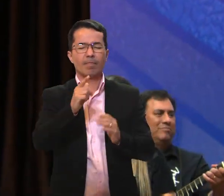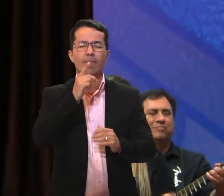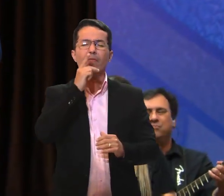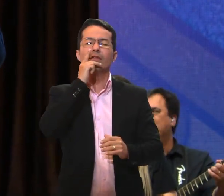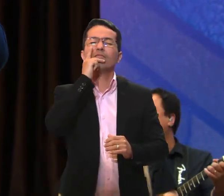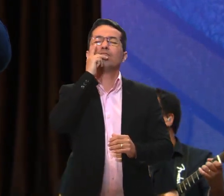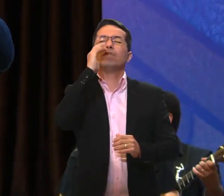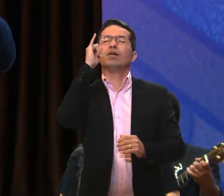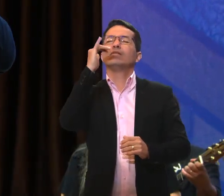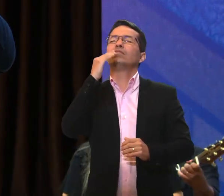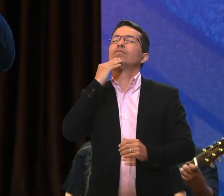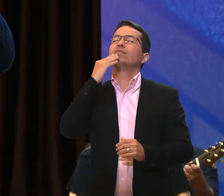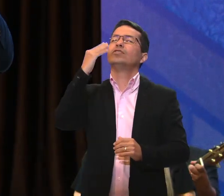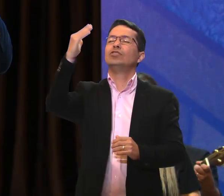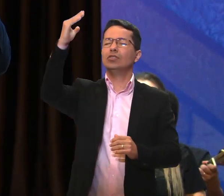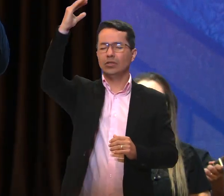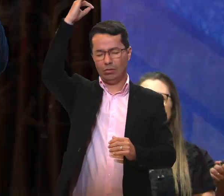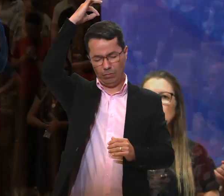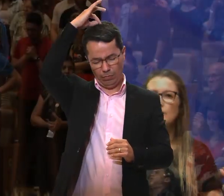neste lugar